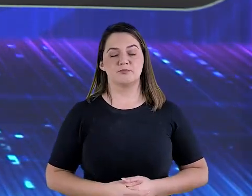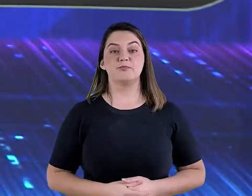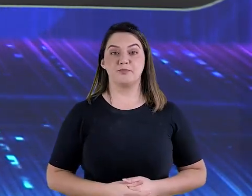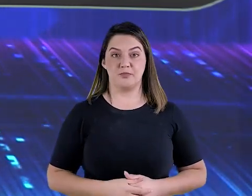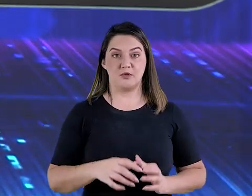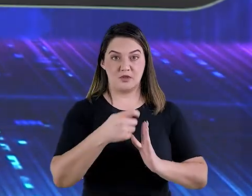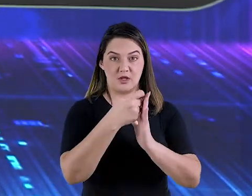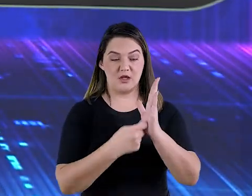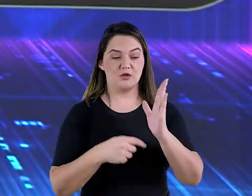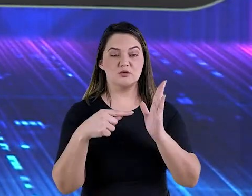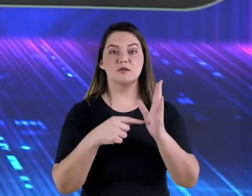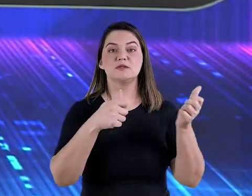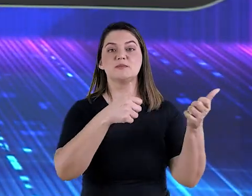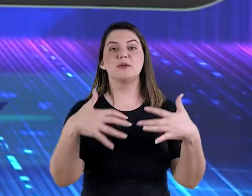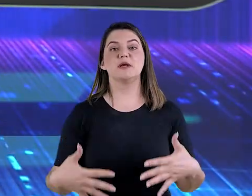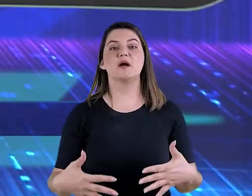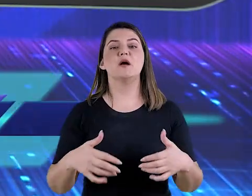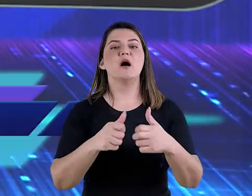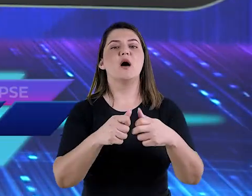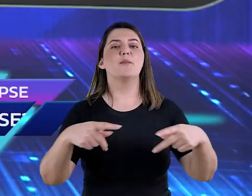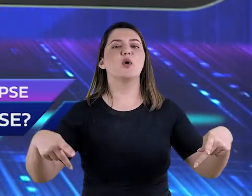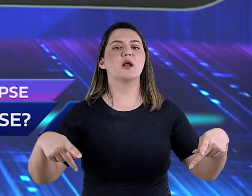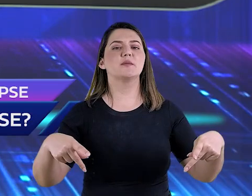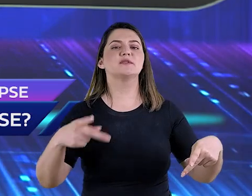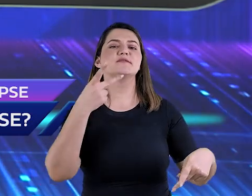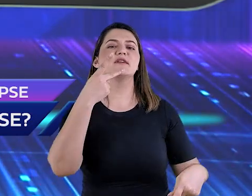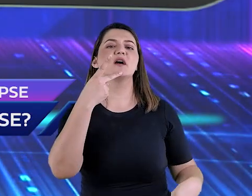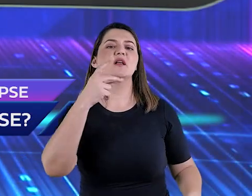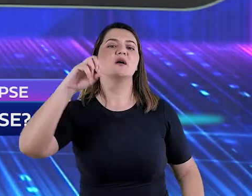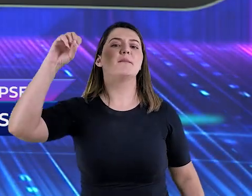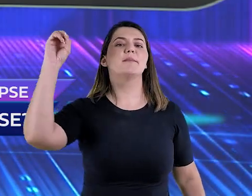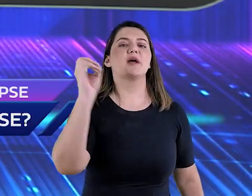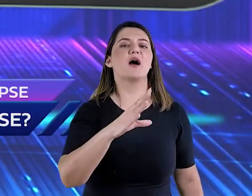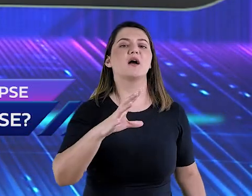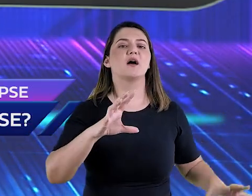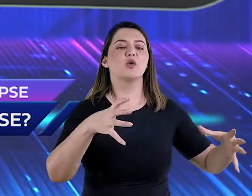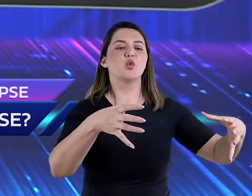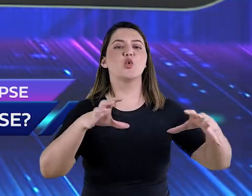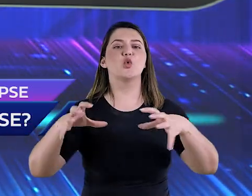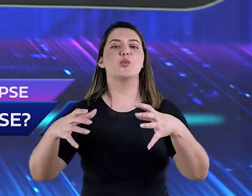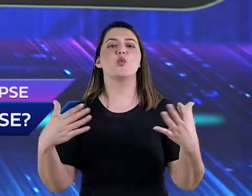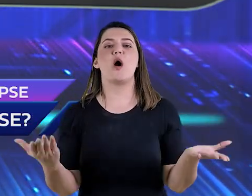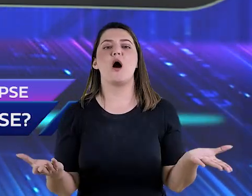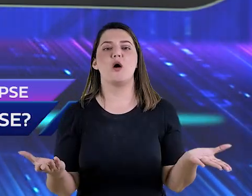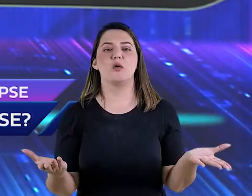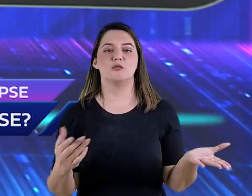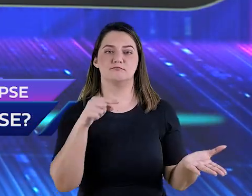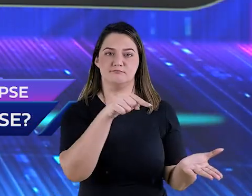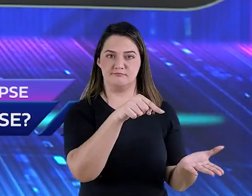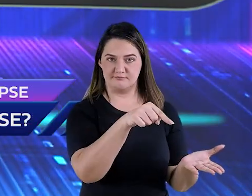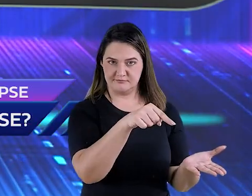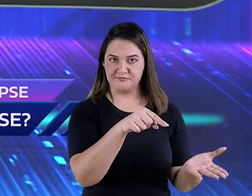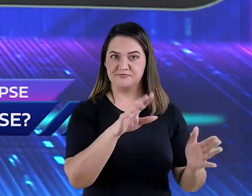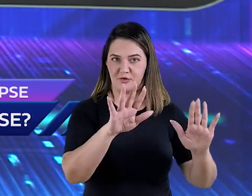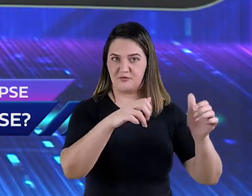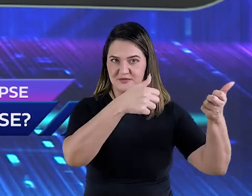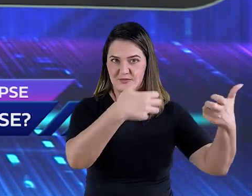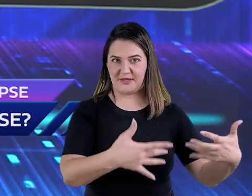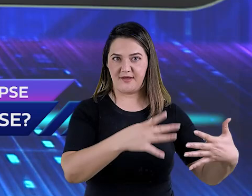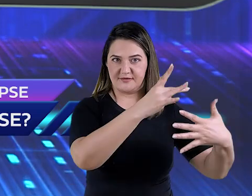pragas, o Apocalipse nos diz sobre quem elas cairão. Vamos dar uma